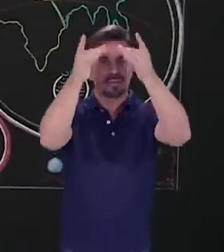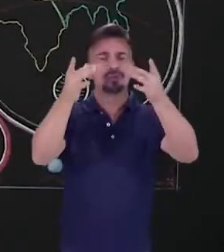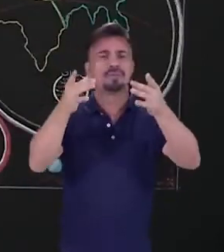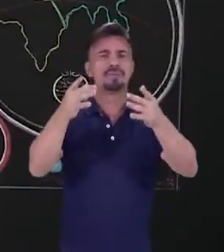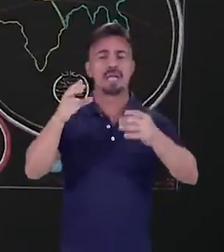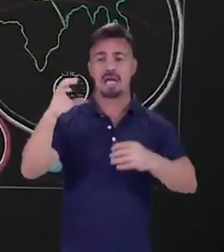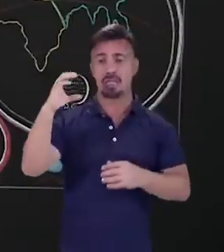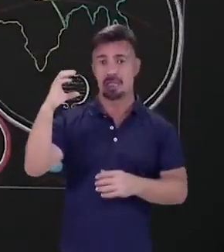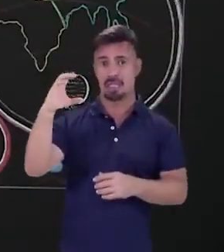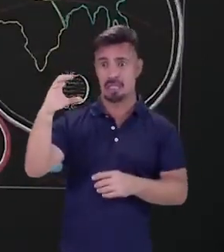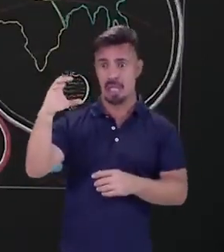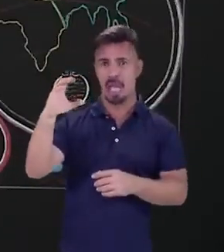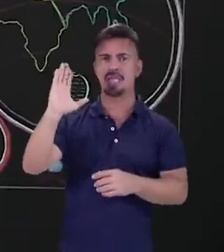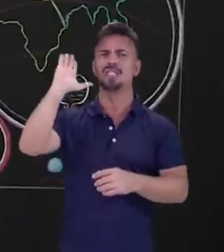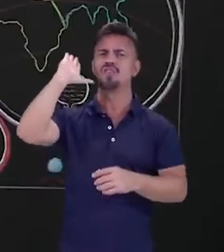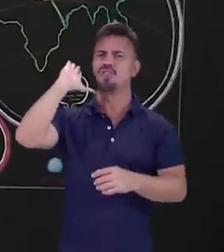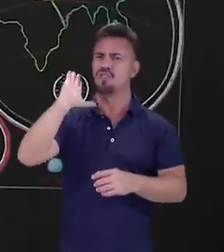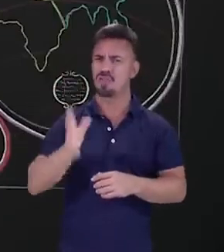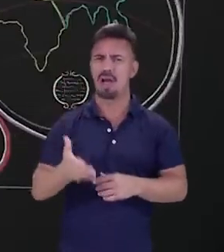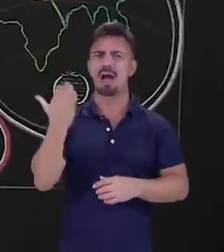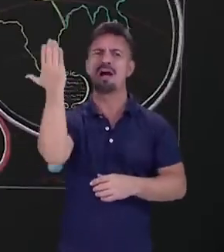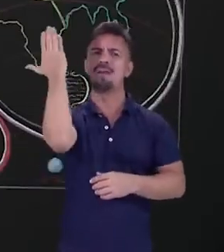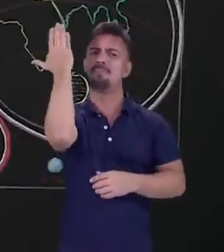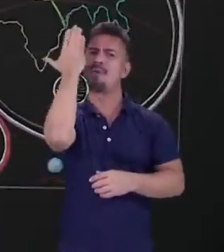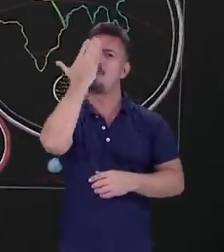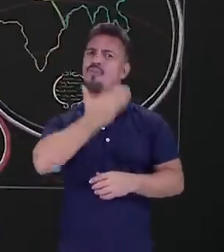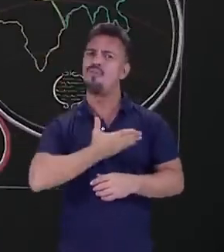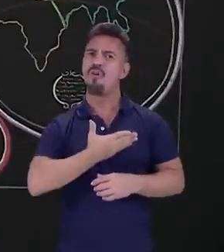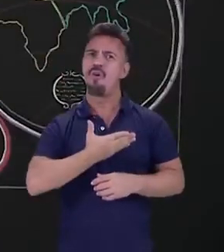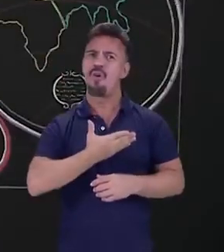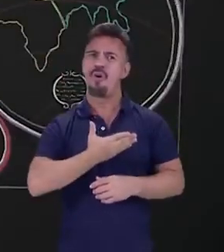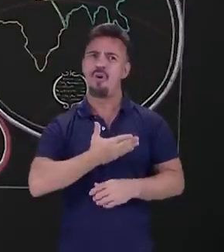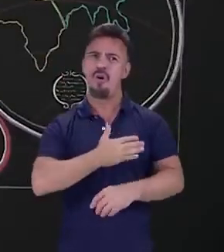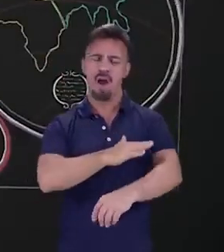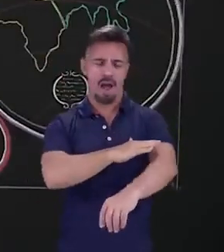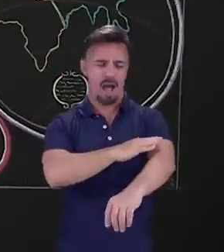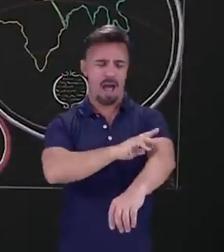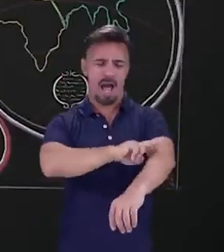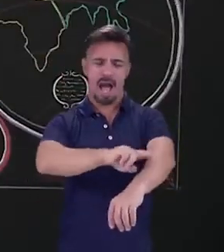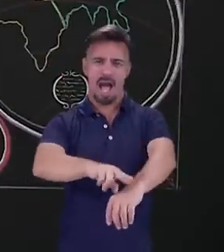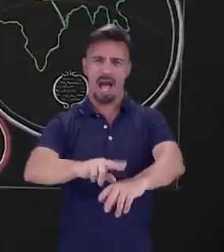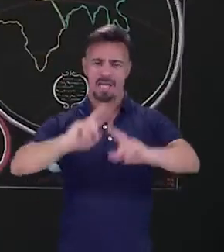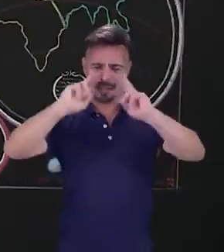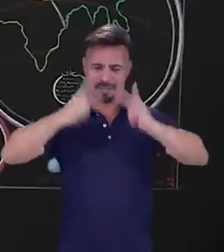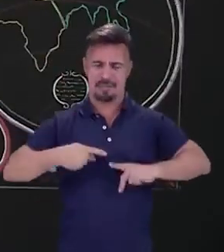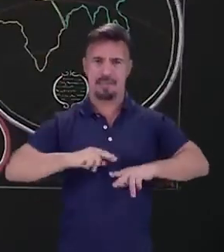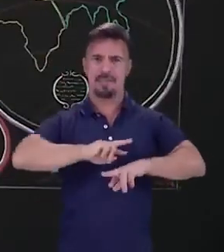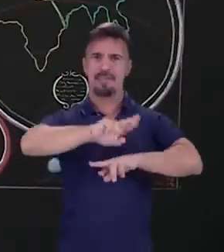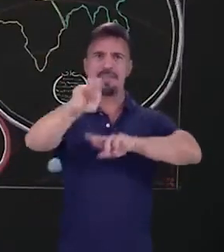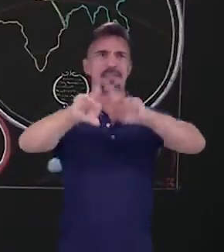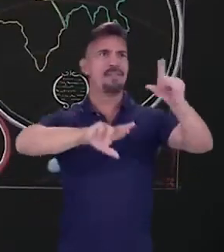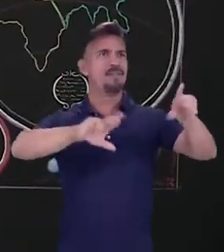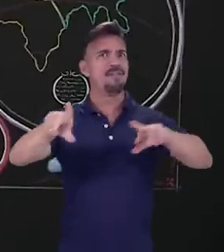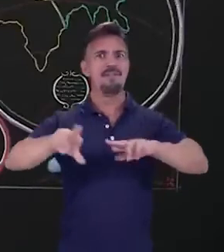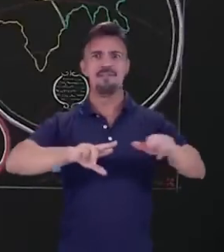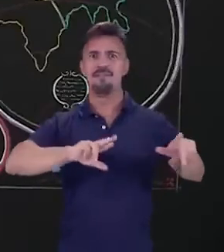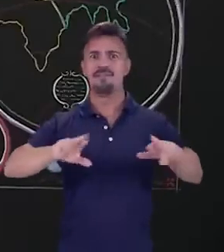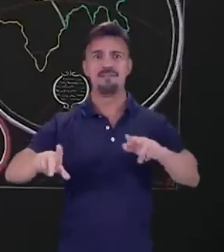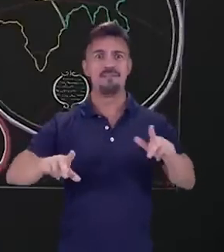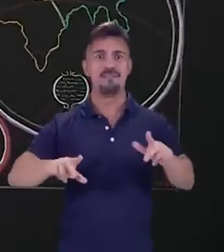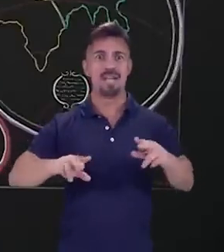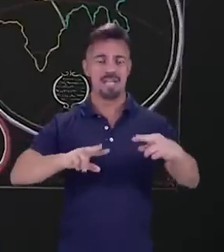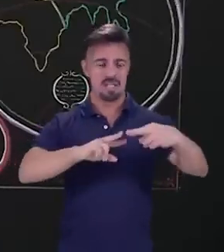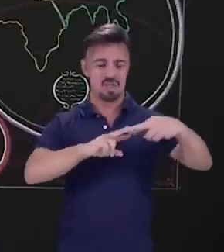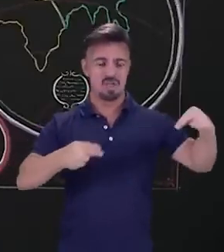A ciência já comprovou que não existem diferentes raças dentro da espécie humana. Não existe